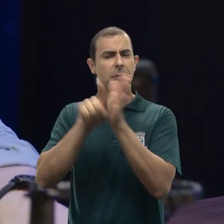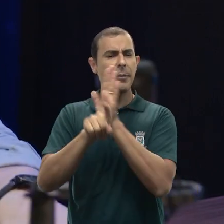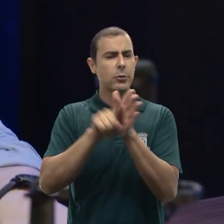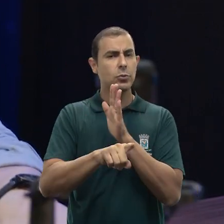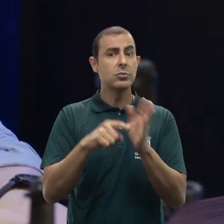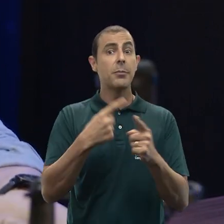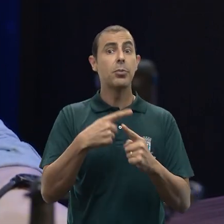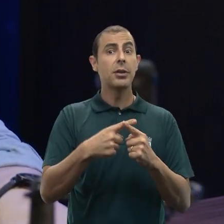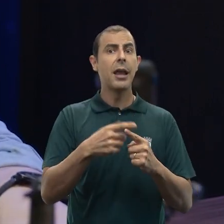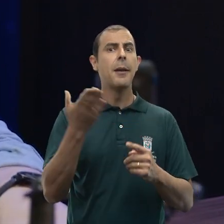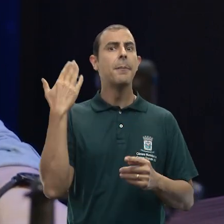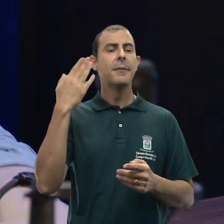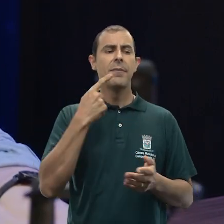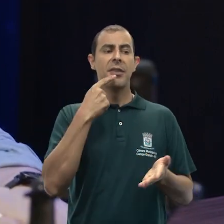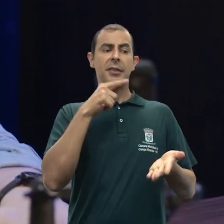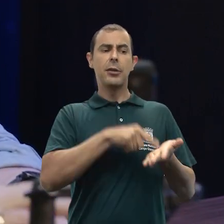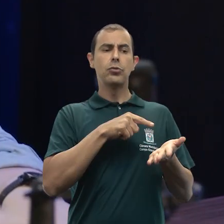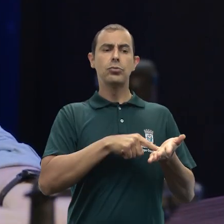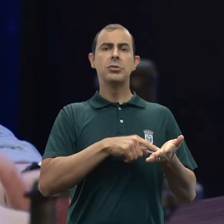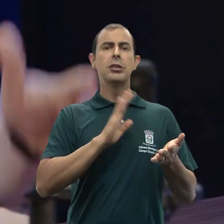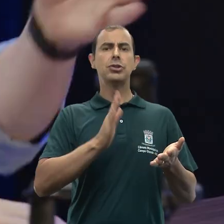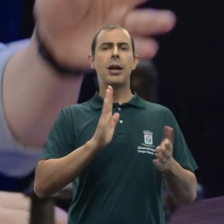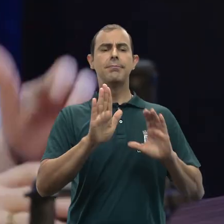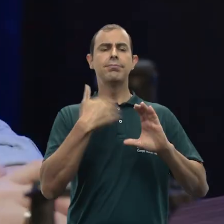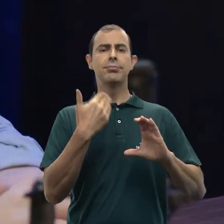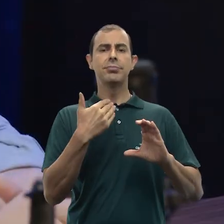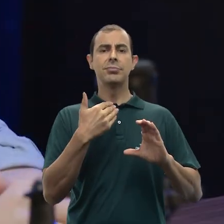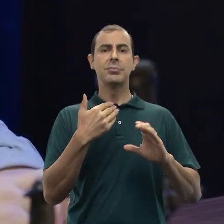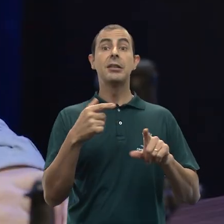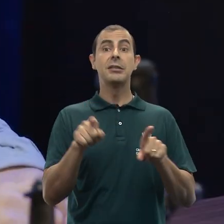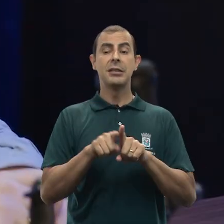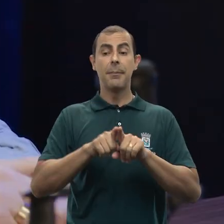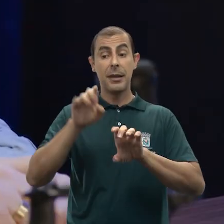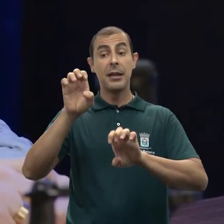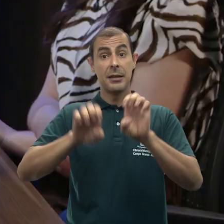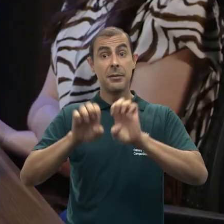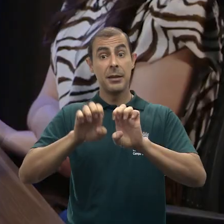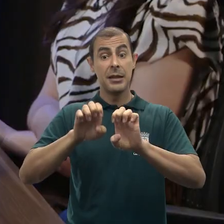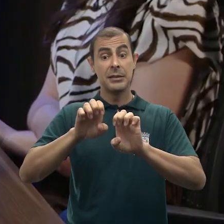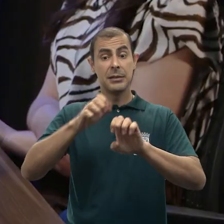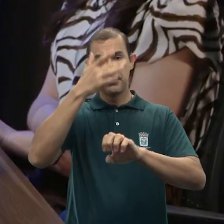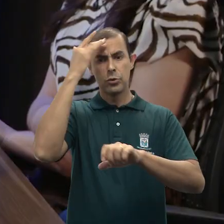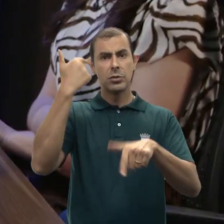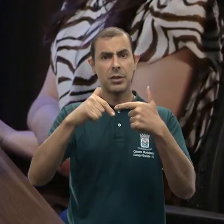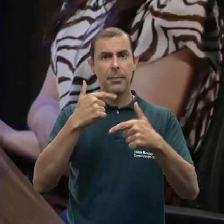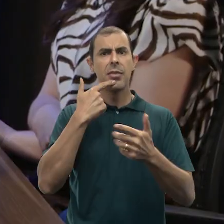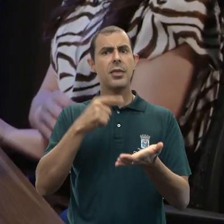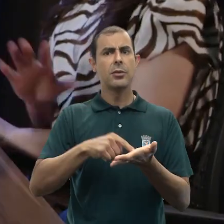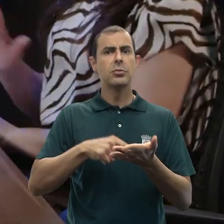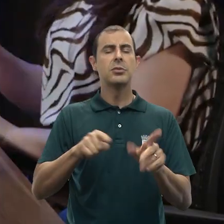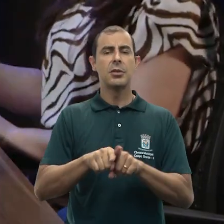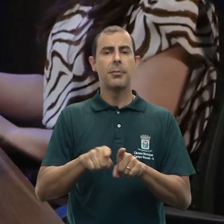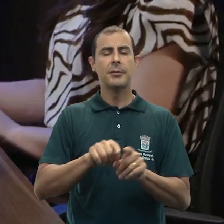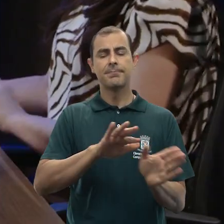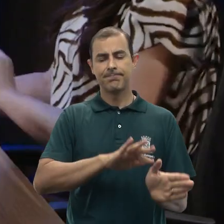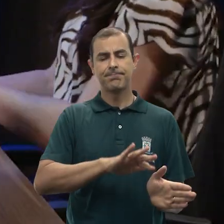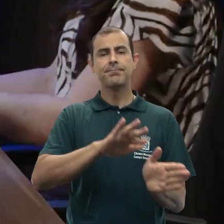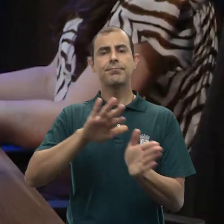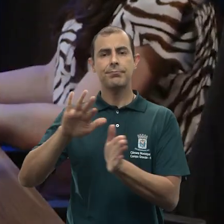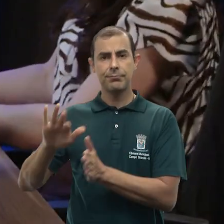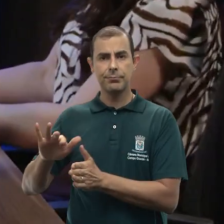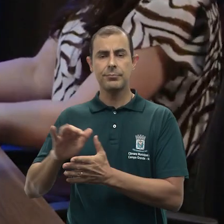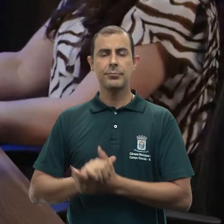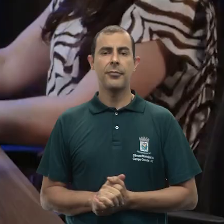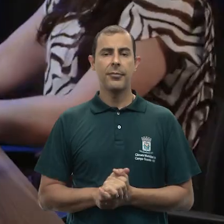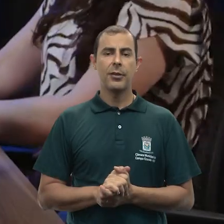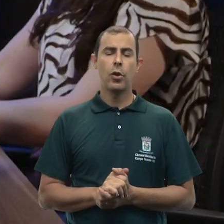perguntas são feitas com base em denúncias de usuários e até de funcionários do próprio consórcio. Agora, entrando para uma